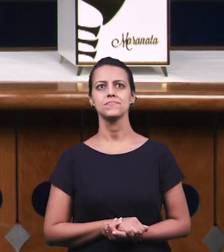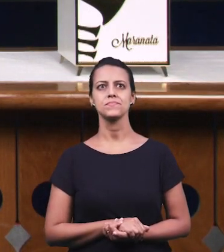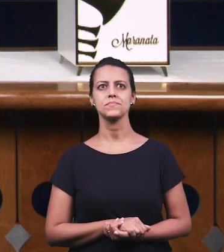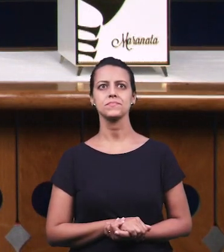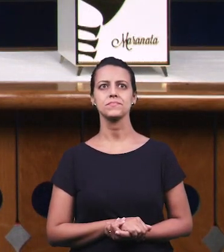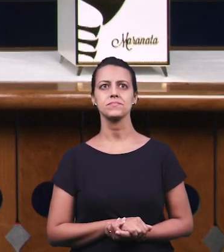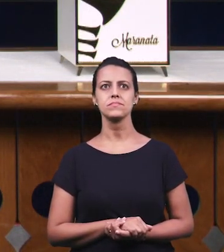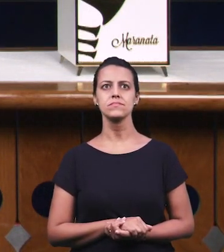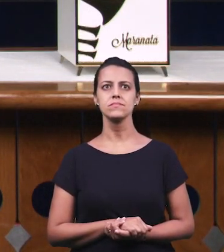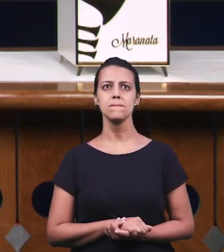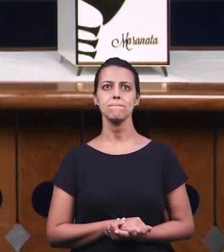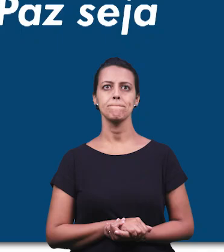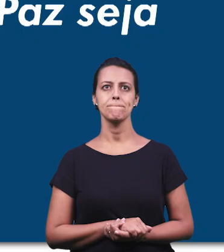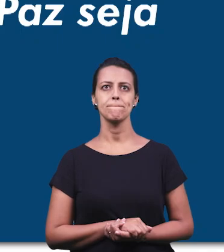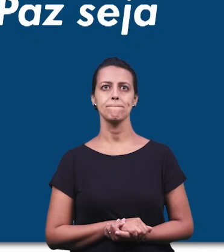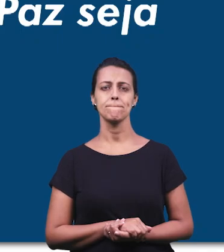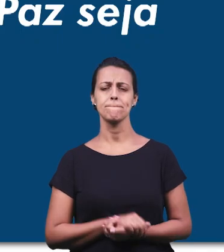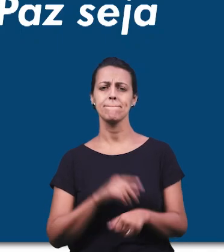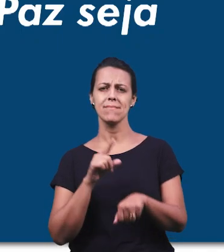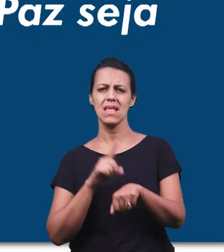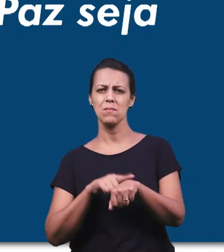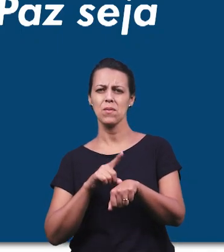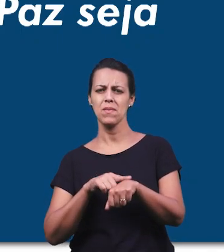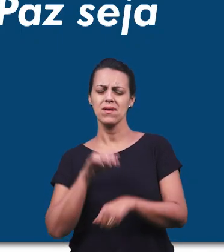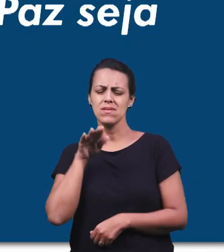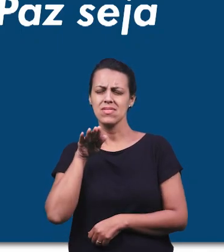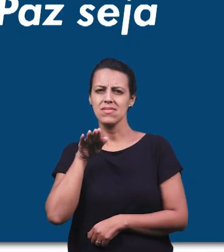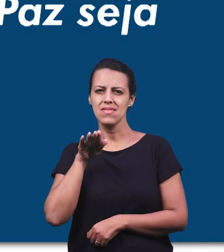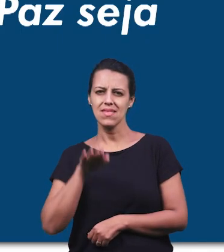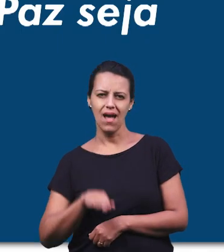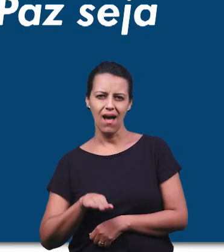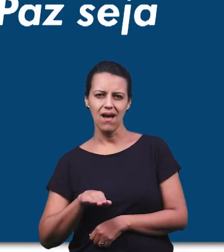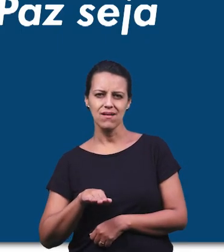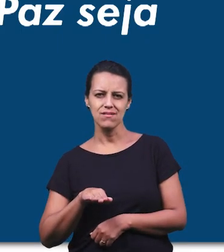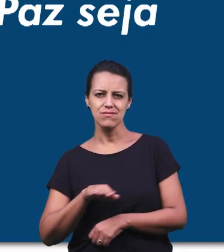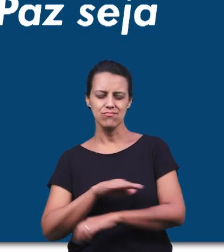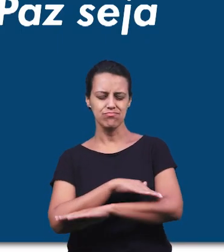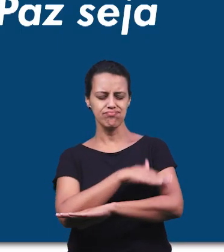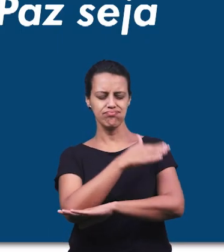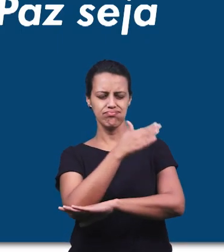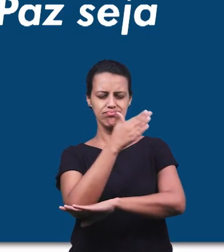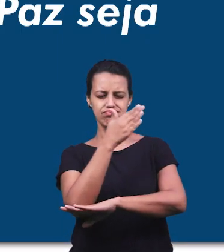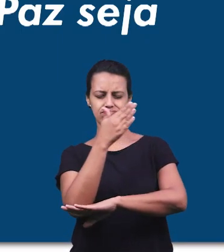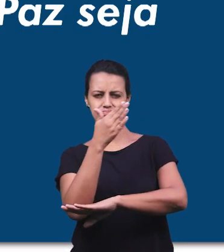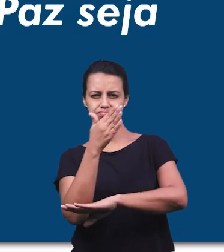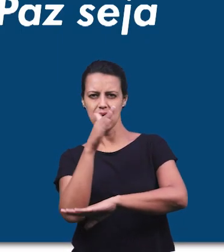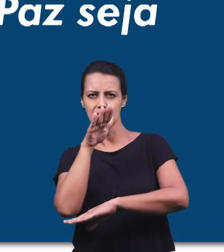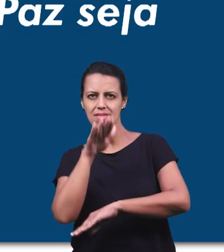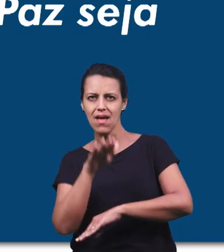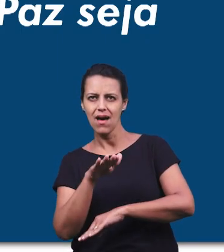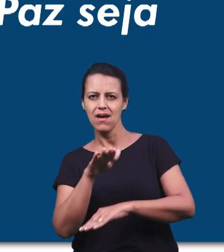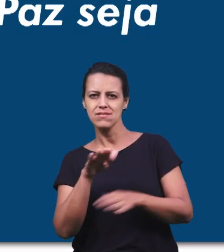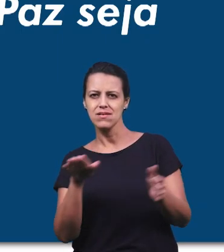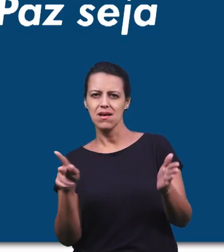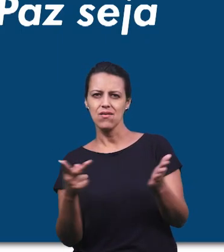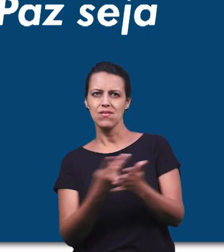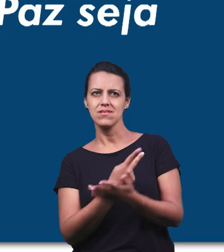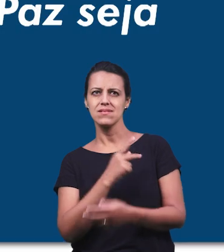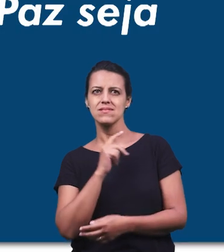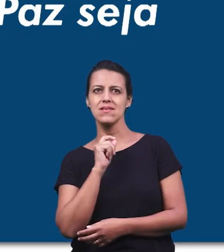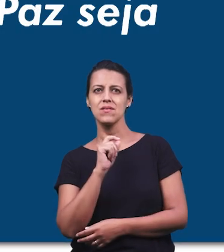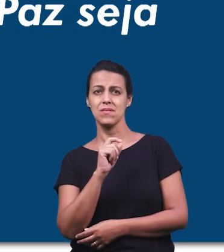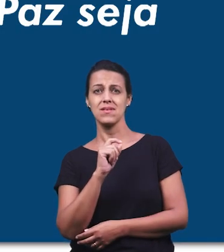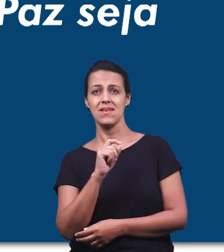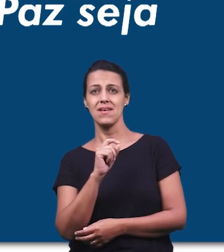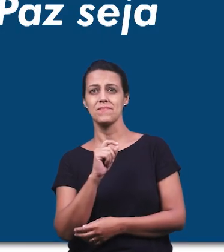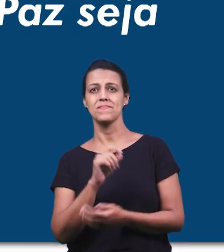19. Chegada, pois, a tarde daquele dia, o primeiro da semana,